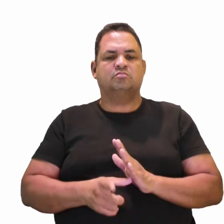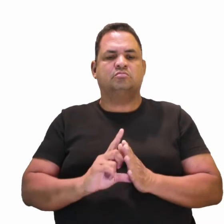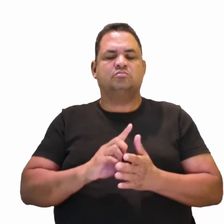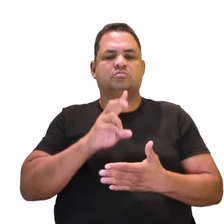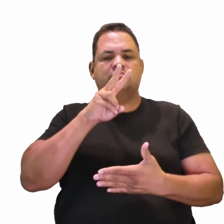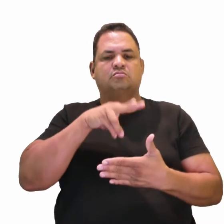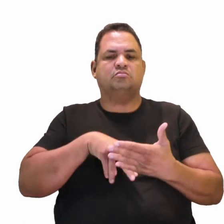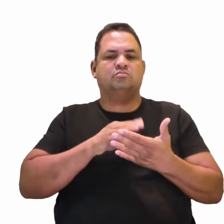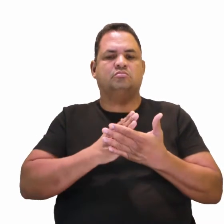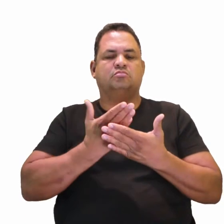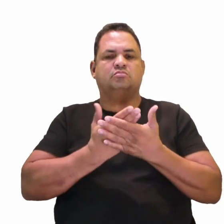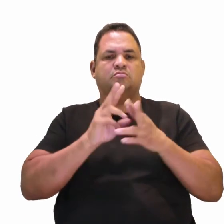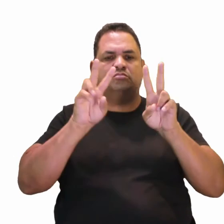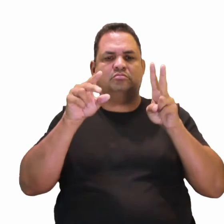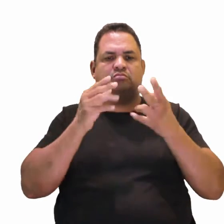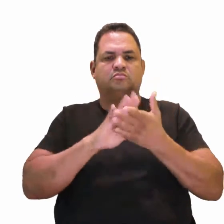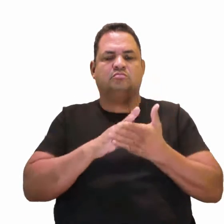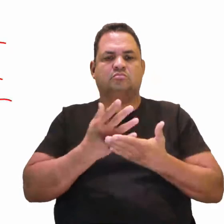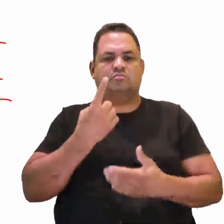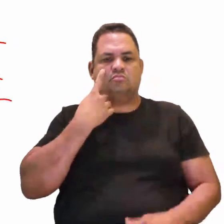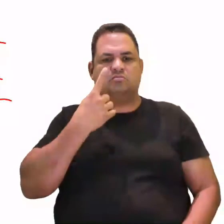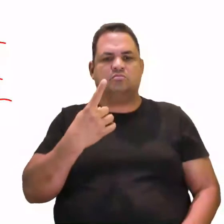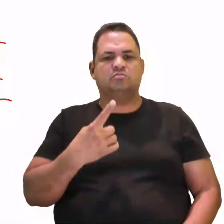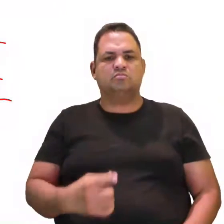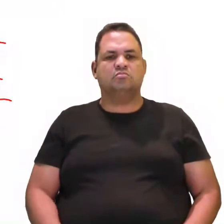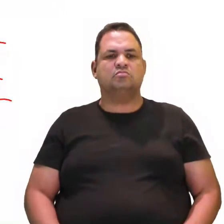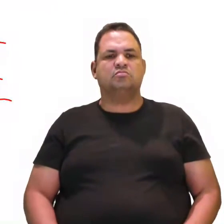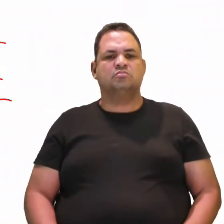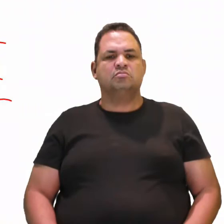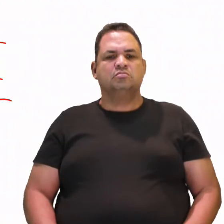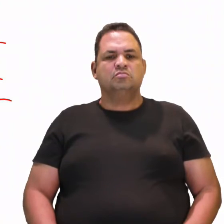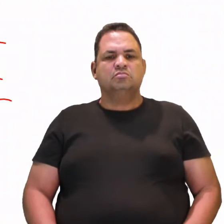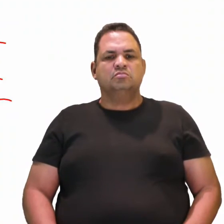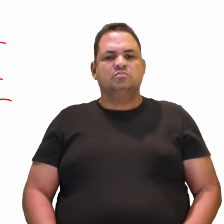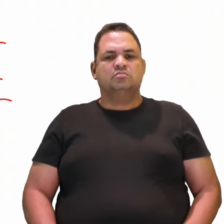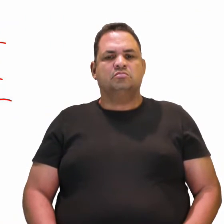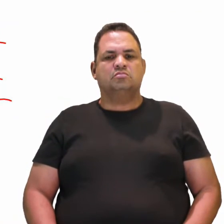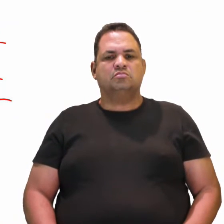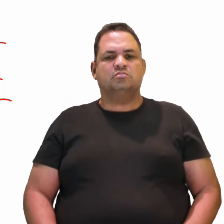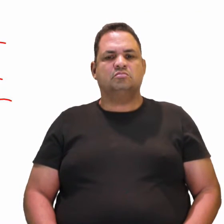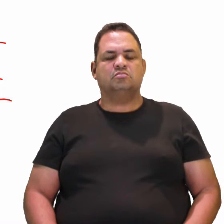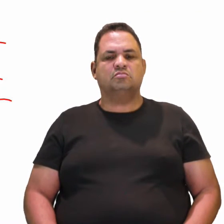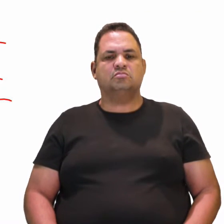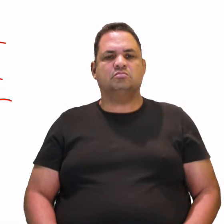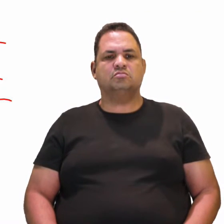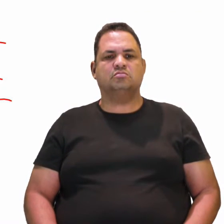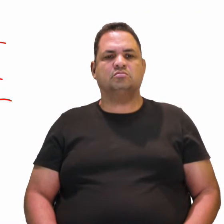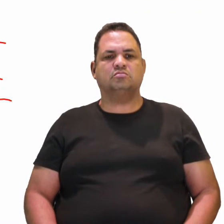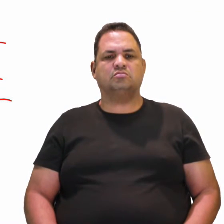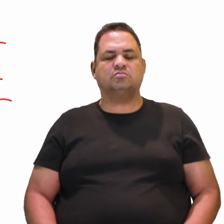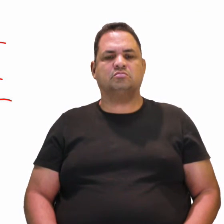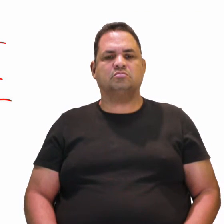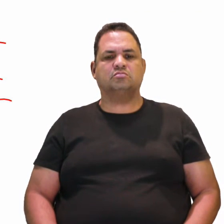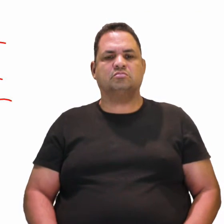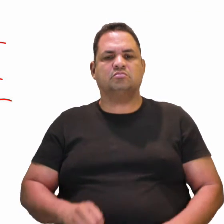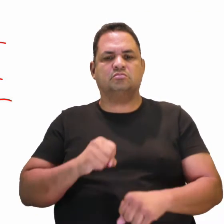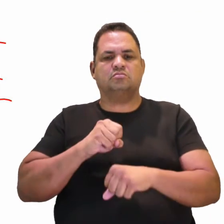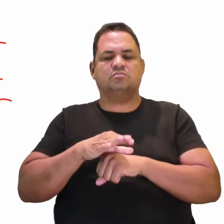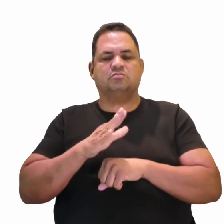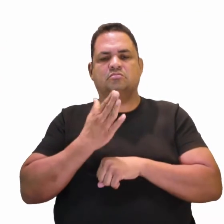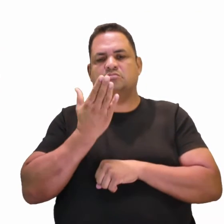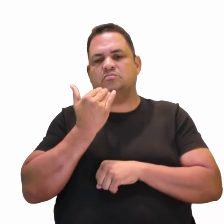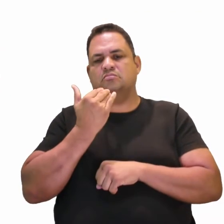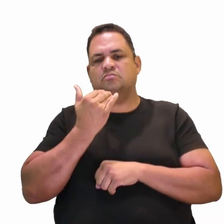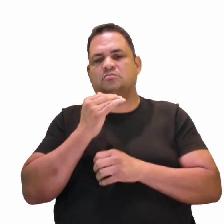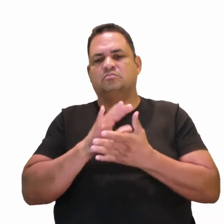lá no título a gente já consegue ver. Porque no título ele fala assim, Eating Tips for Teenagers, ou seja, dicas de